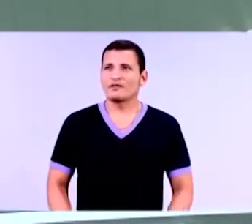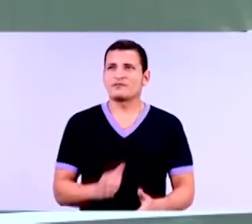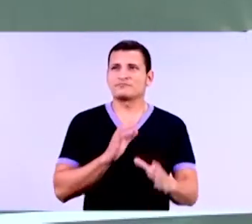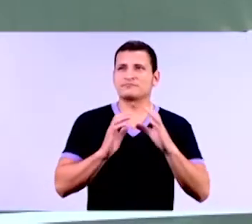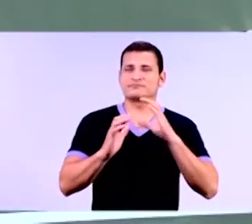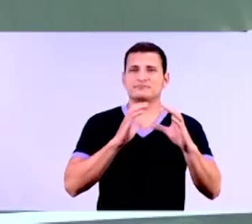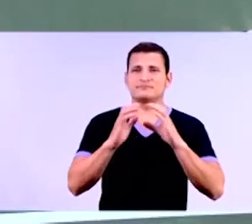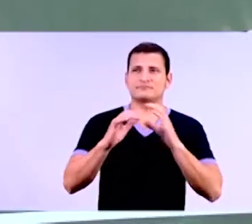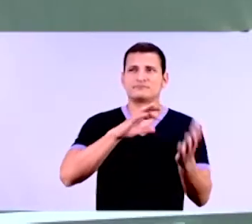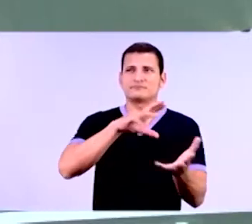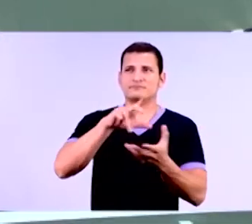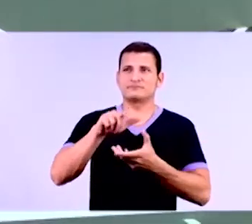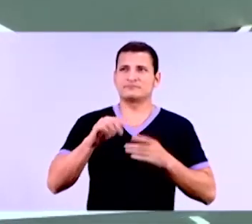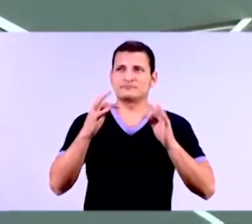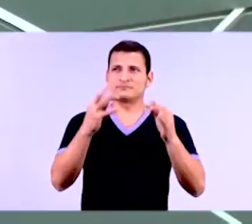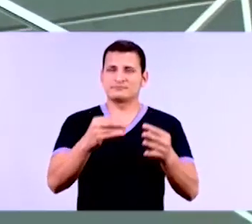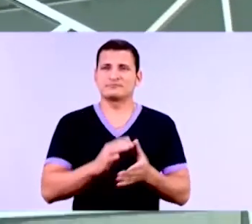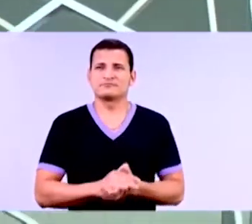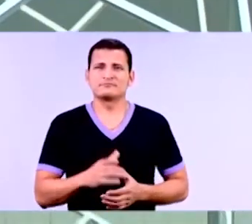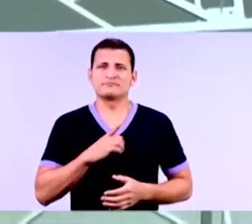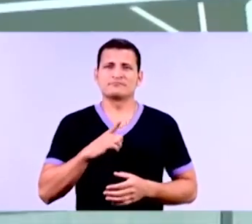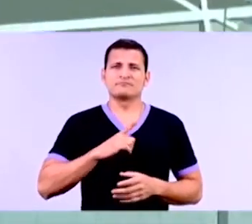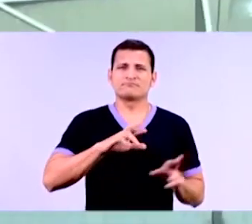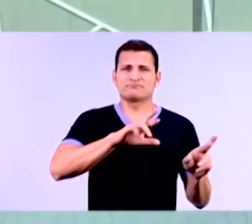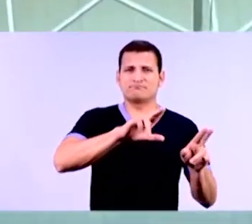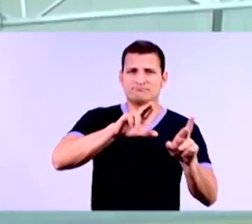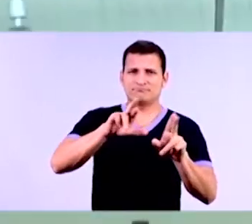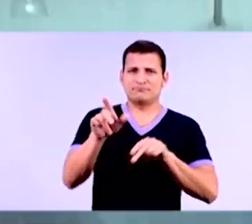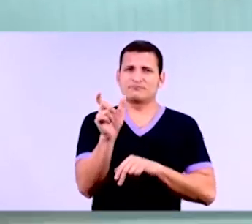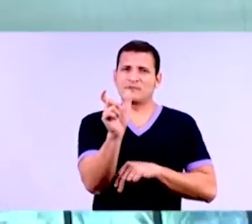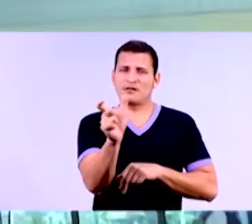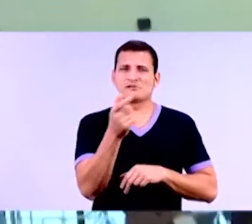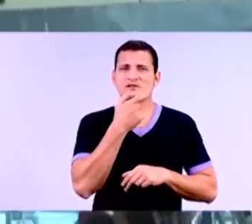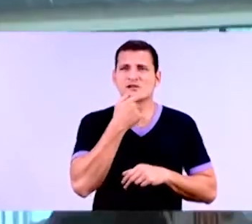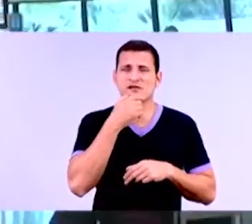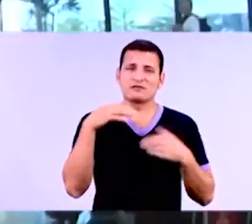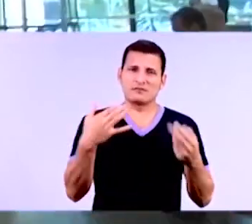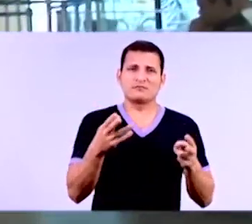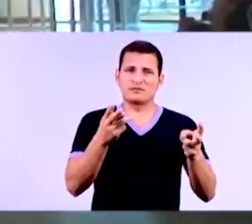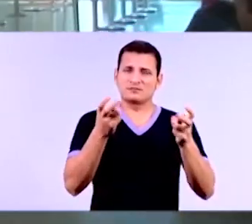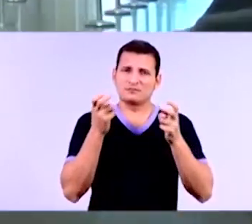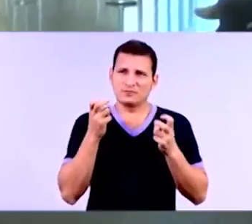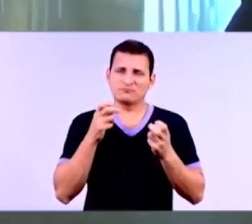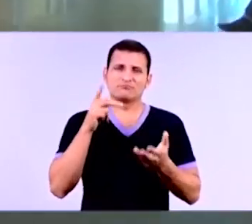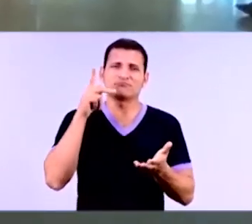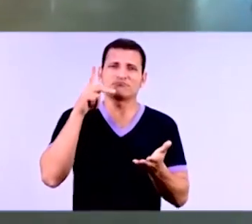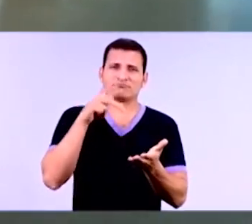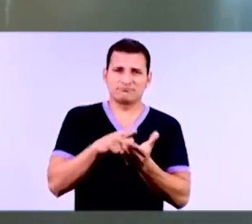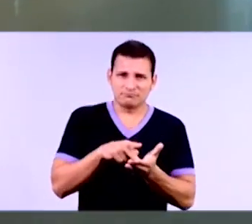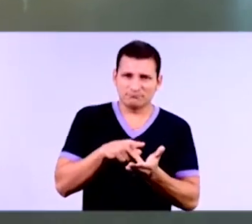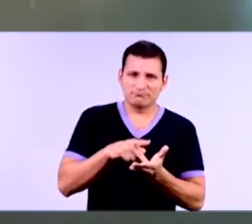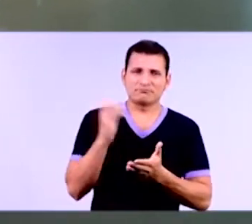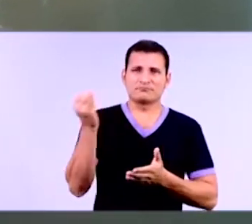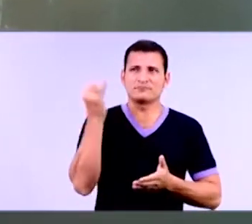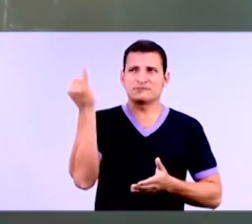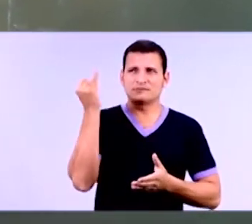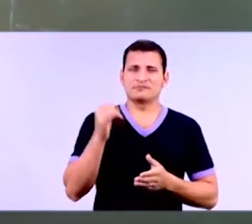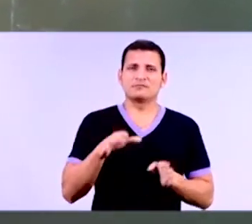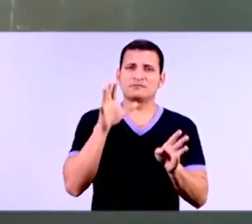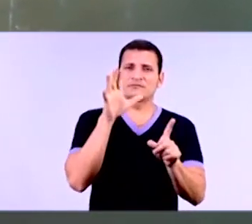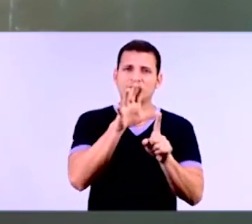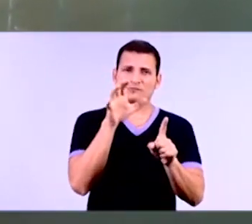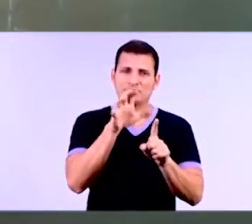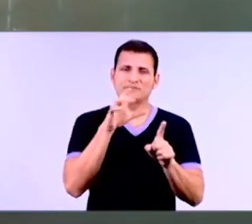Diariamente convivemos com uma série de palavras em inglês, então percebemos a sua real importância e a influência que exerce sobre a